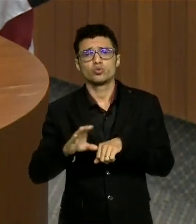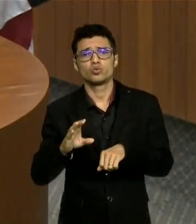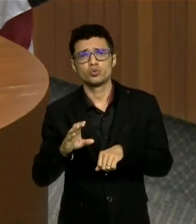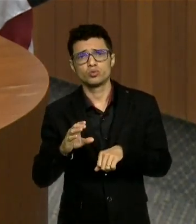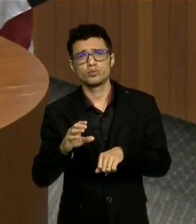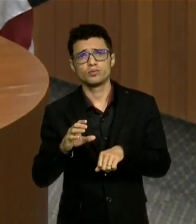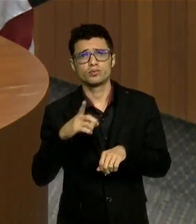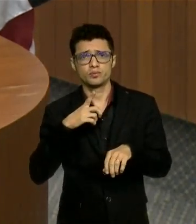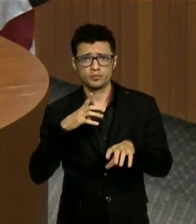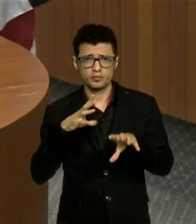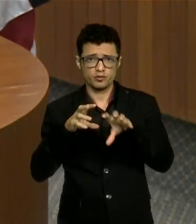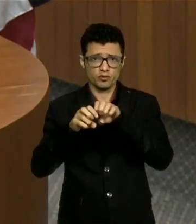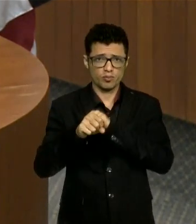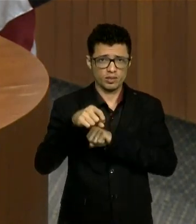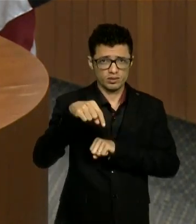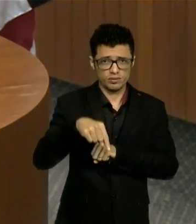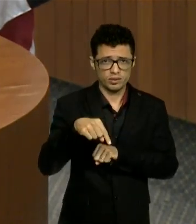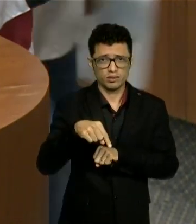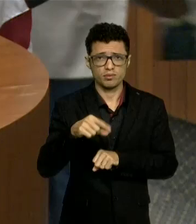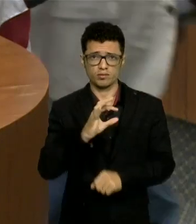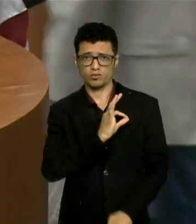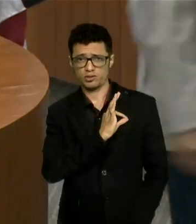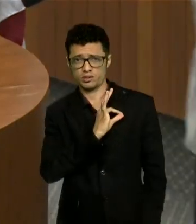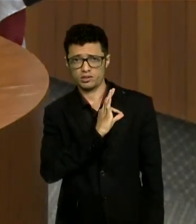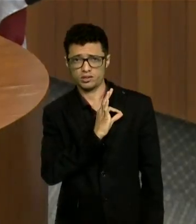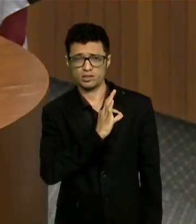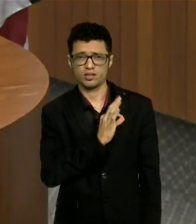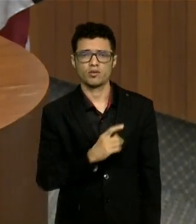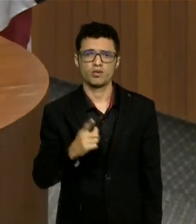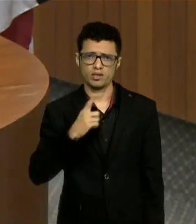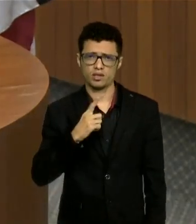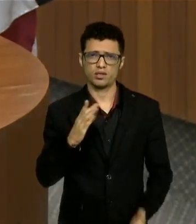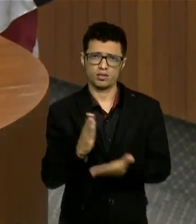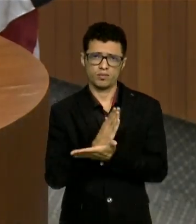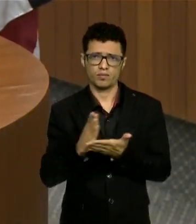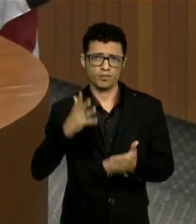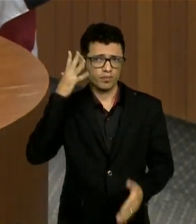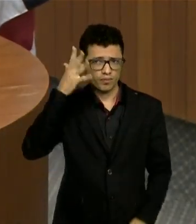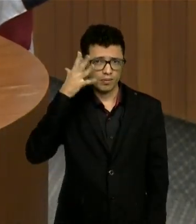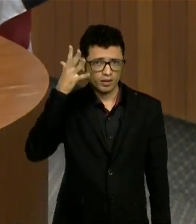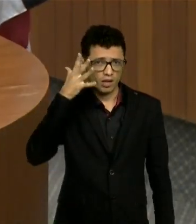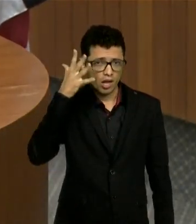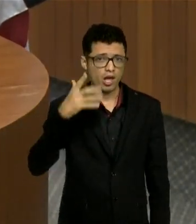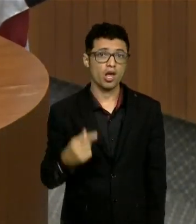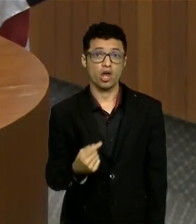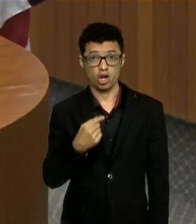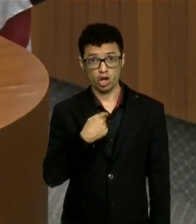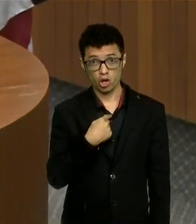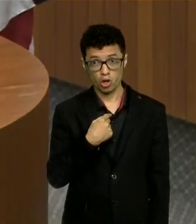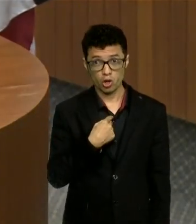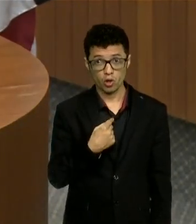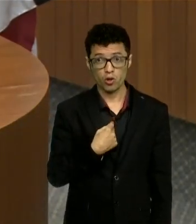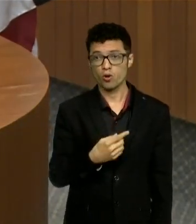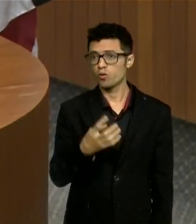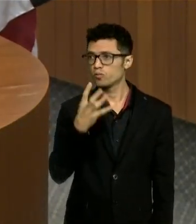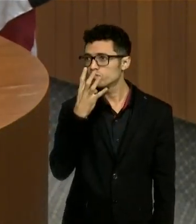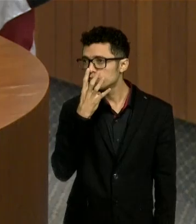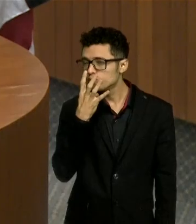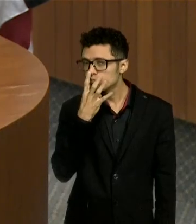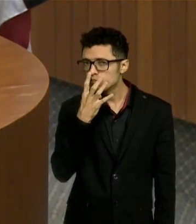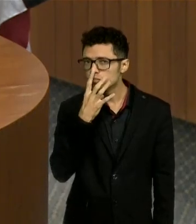palestrantes ministrando aulas e estive lá presente, prestigiando, muito embora a vontade de quem estava lá fosse não me